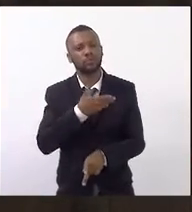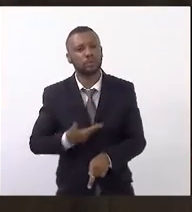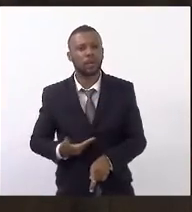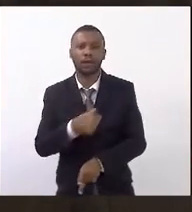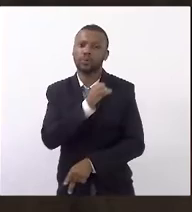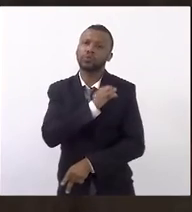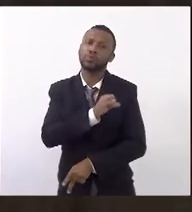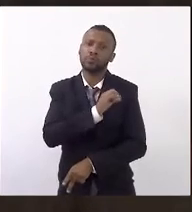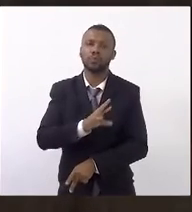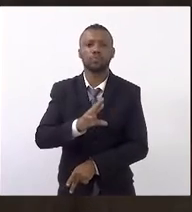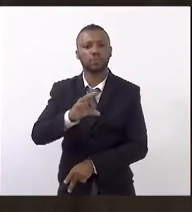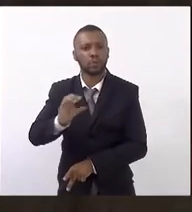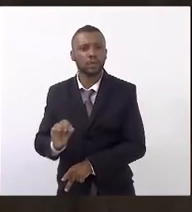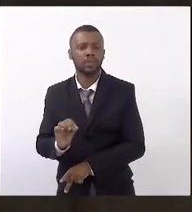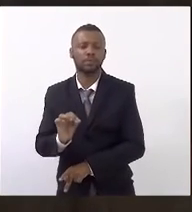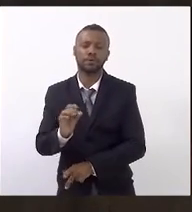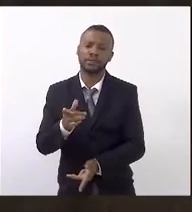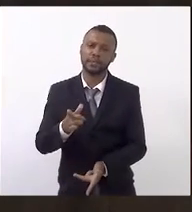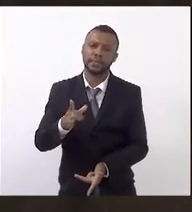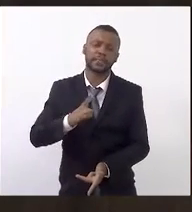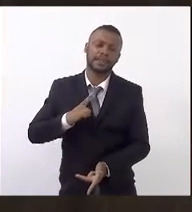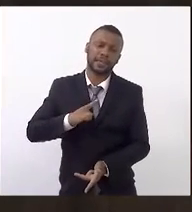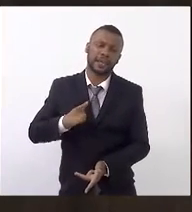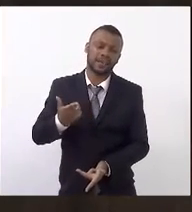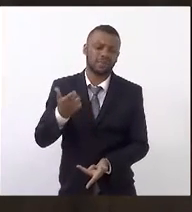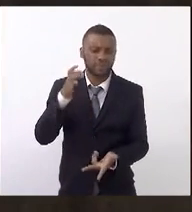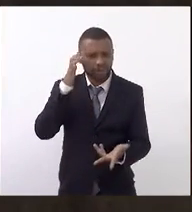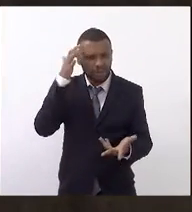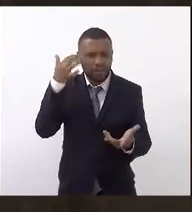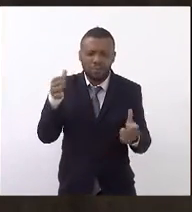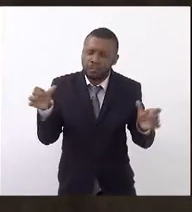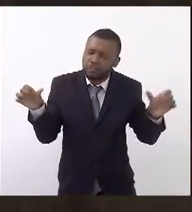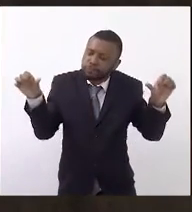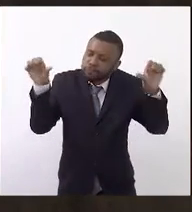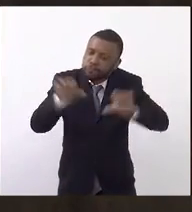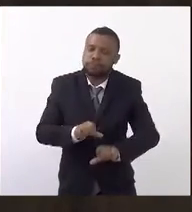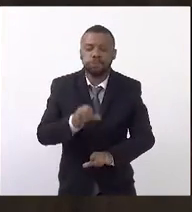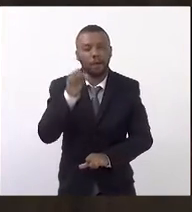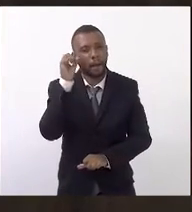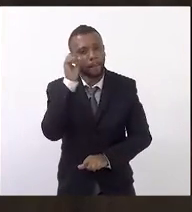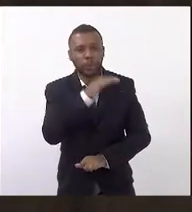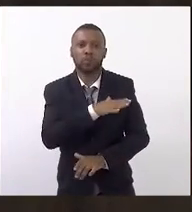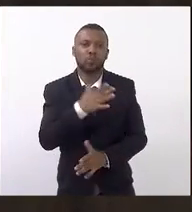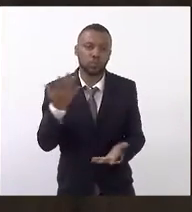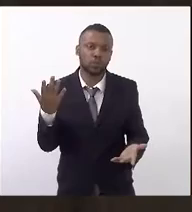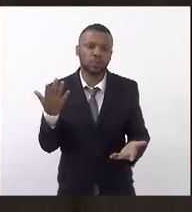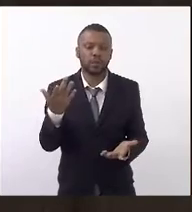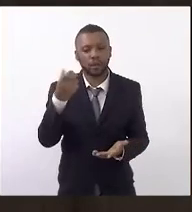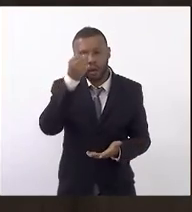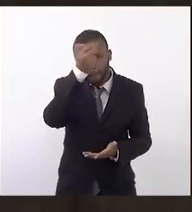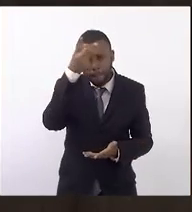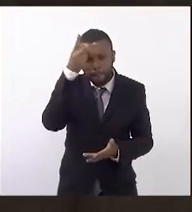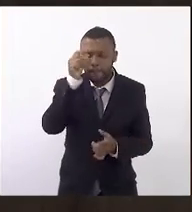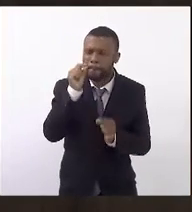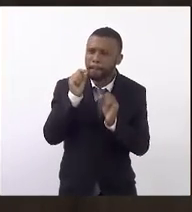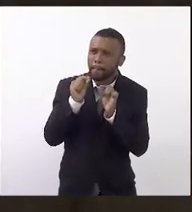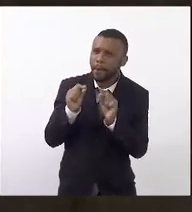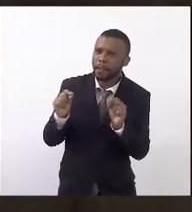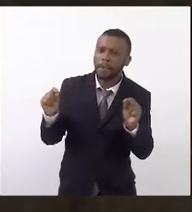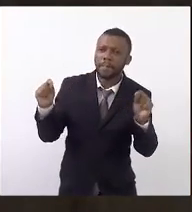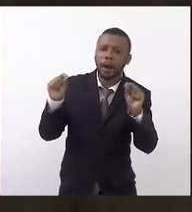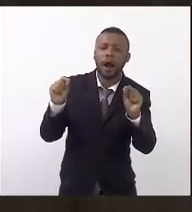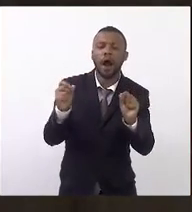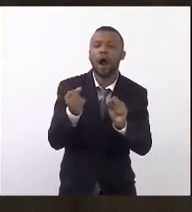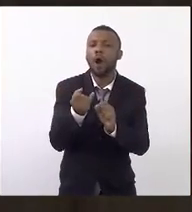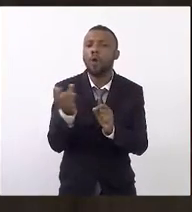que vive uma situação completamente absurda. São municípios, alguns